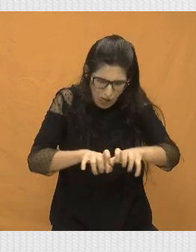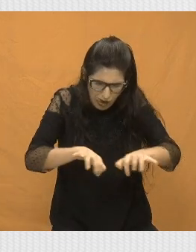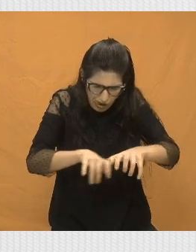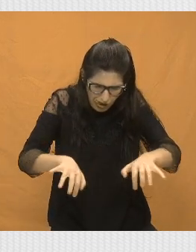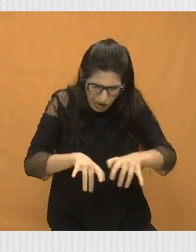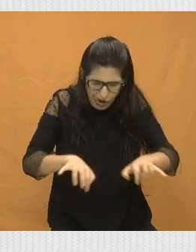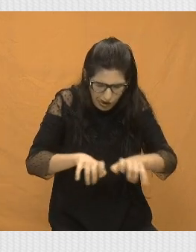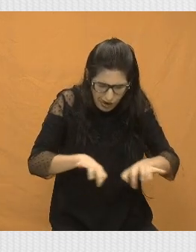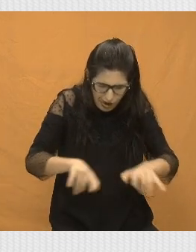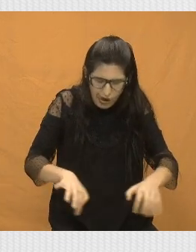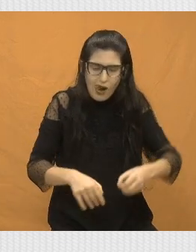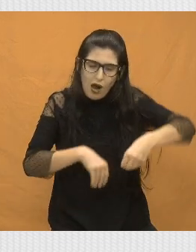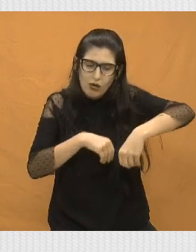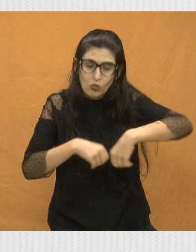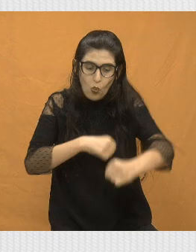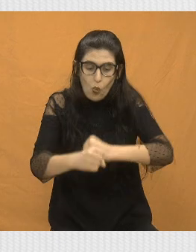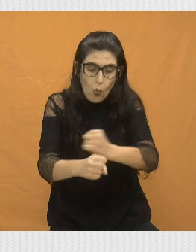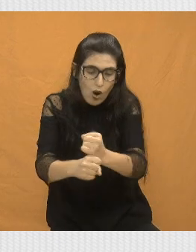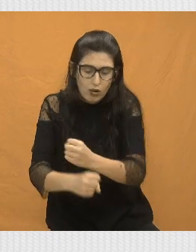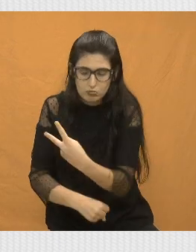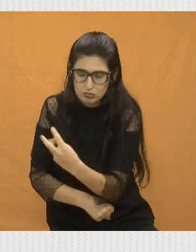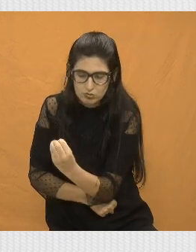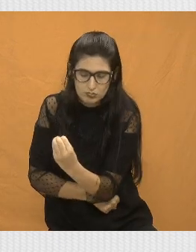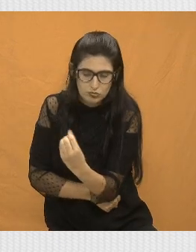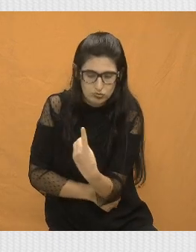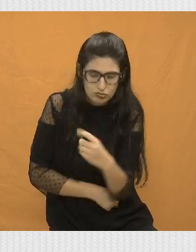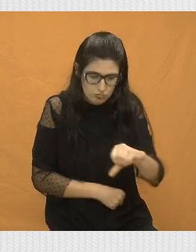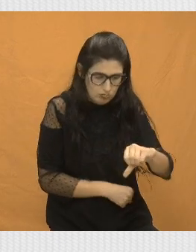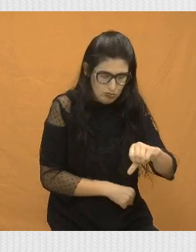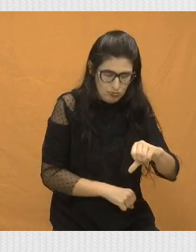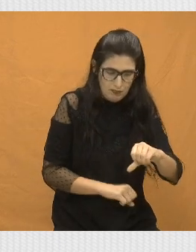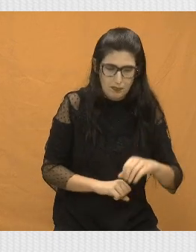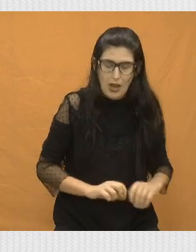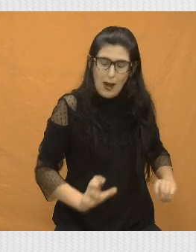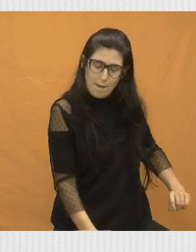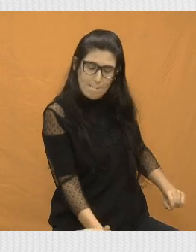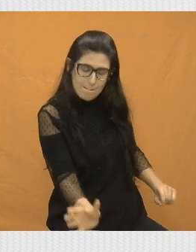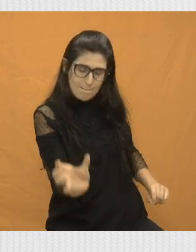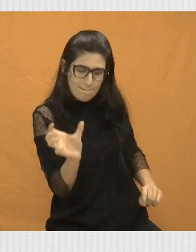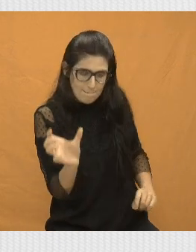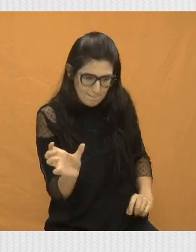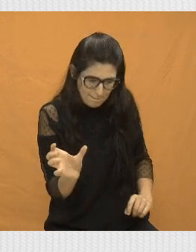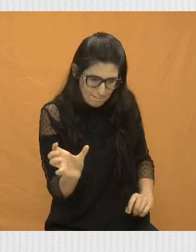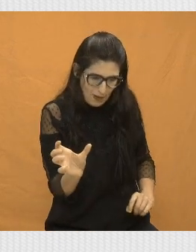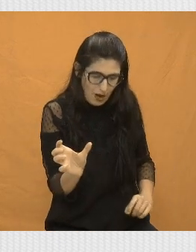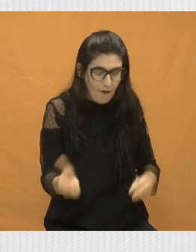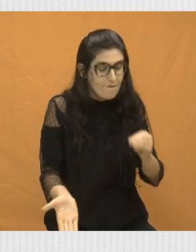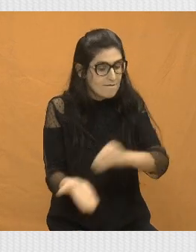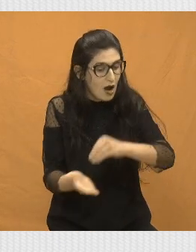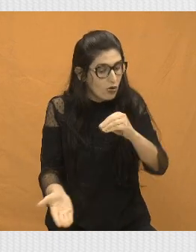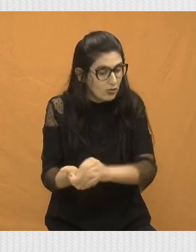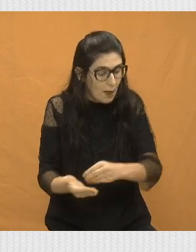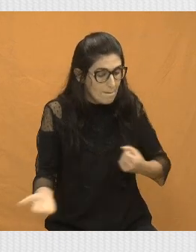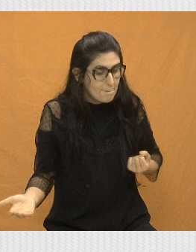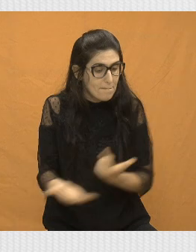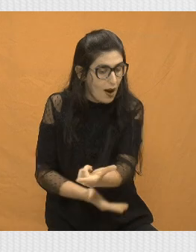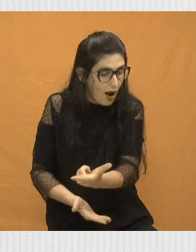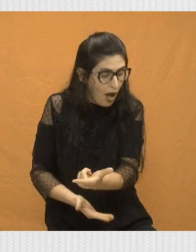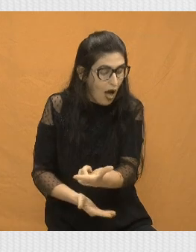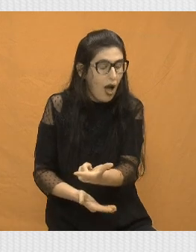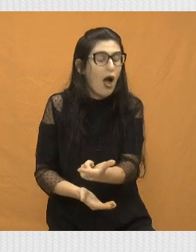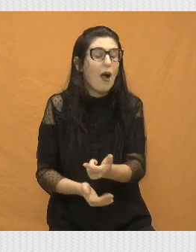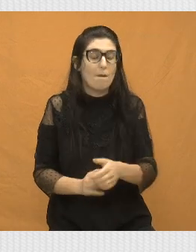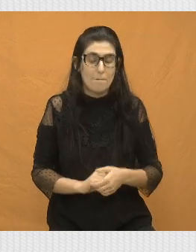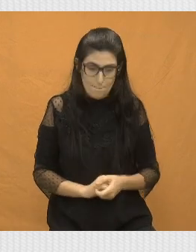de 2019. Então, quando ouvir a palavra restos a pagar processado,